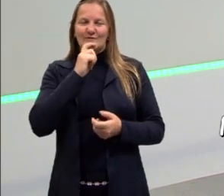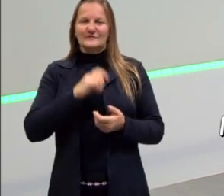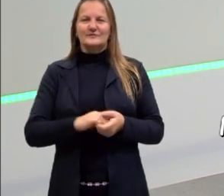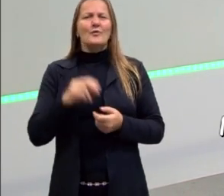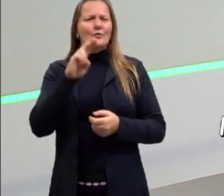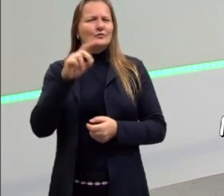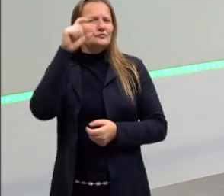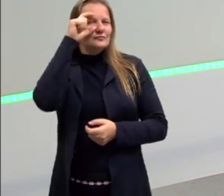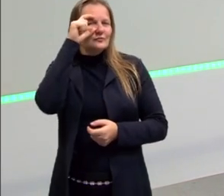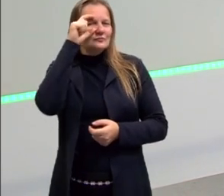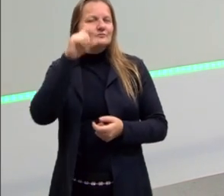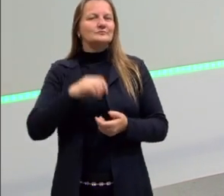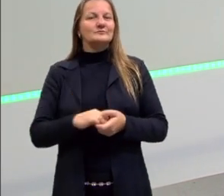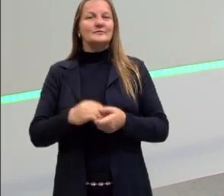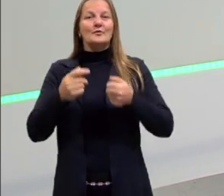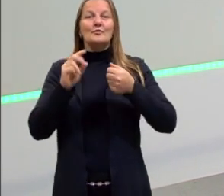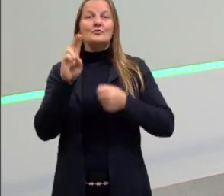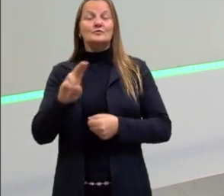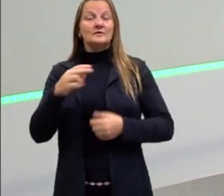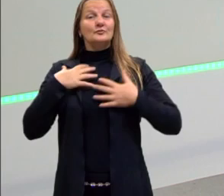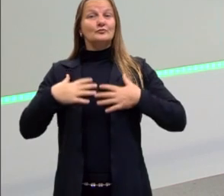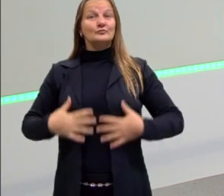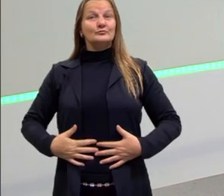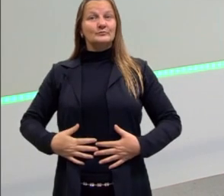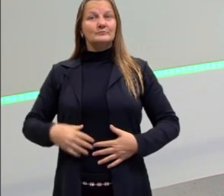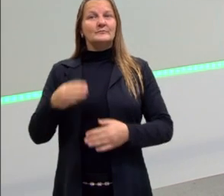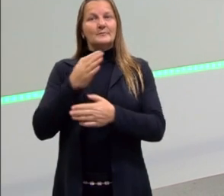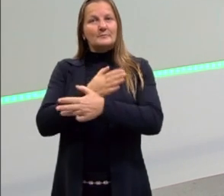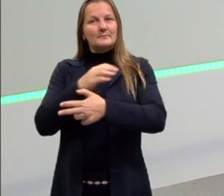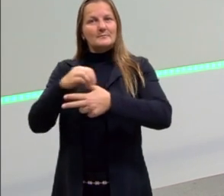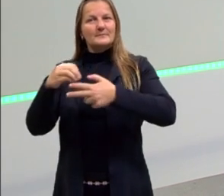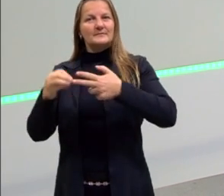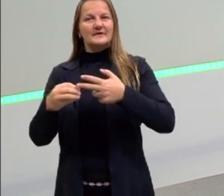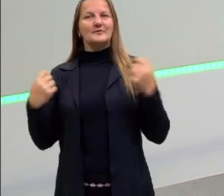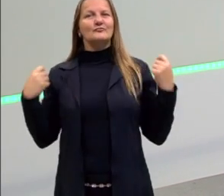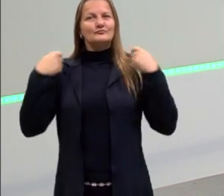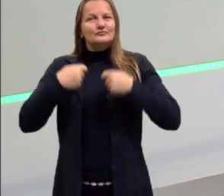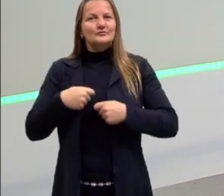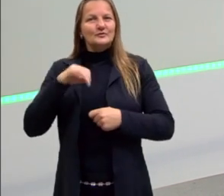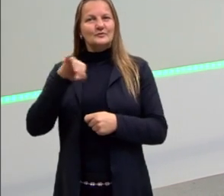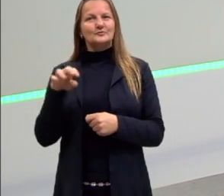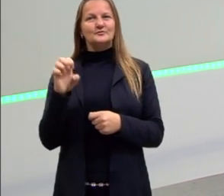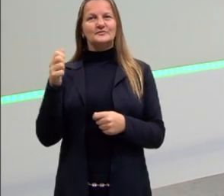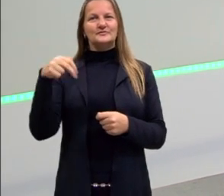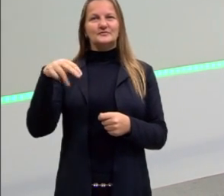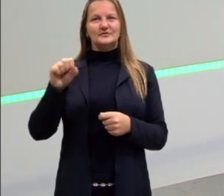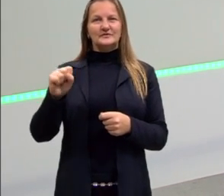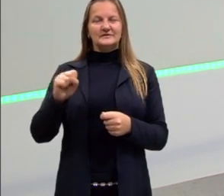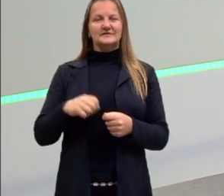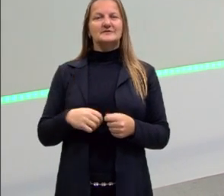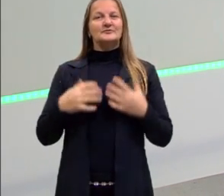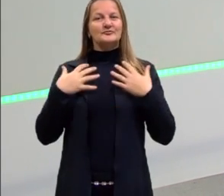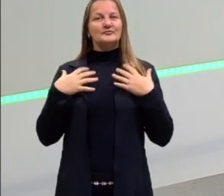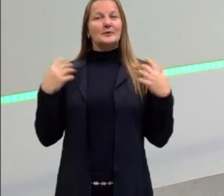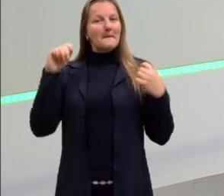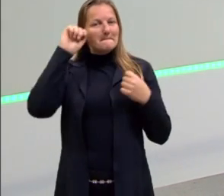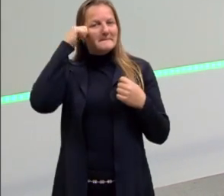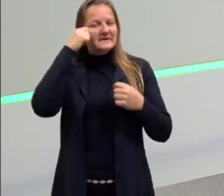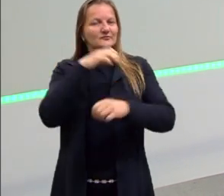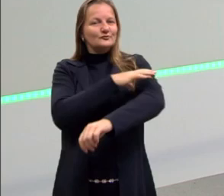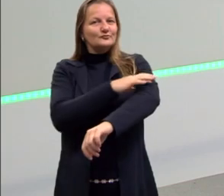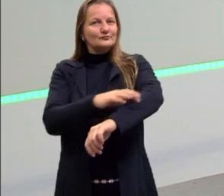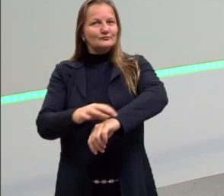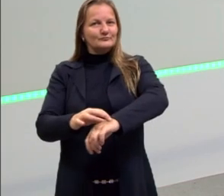uso óculos estou utilizando a camiseta do pré-enem E uma jaqueta jeans com as mangas e moletom preta